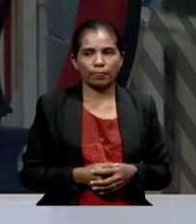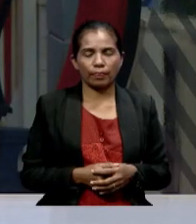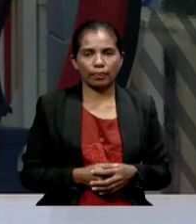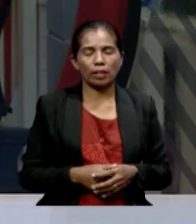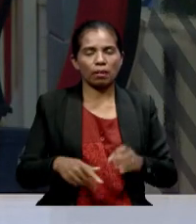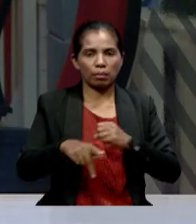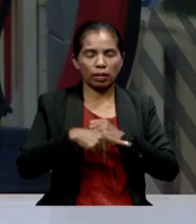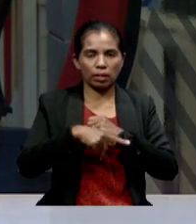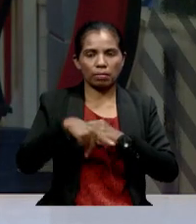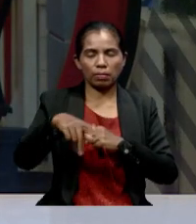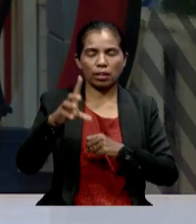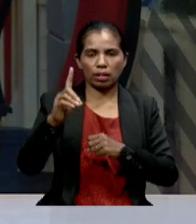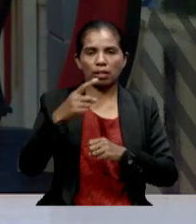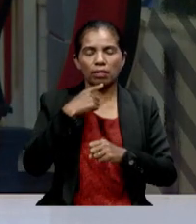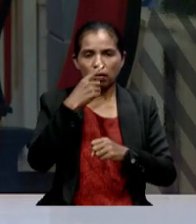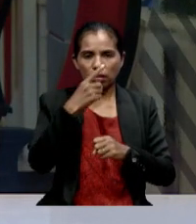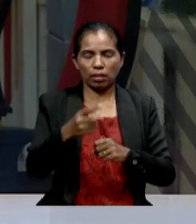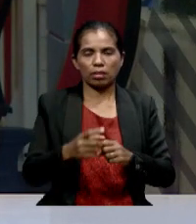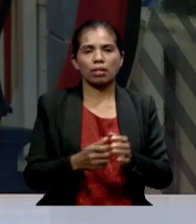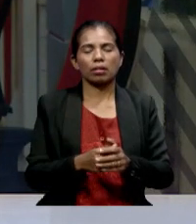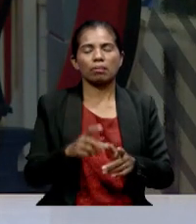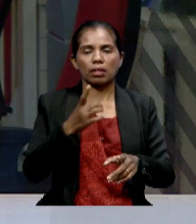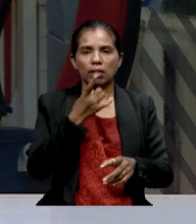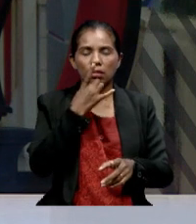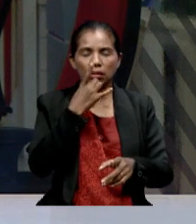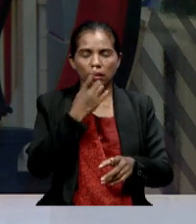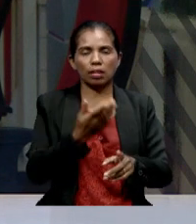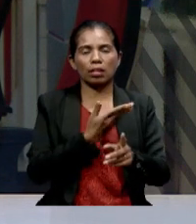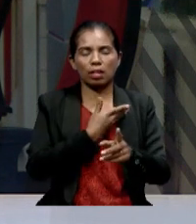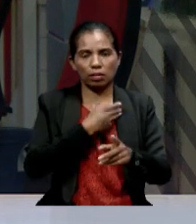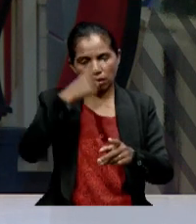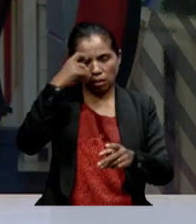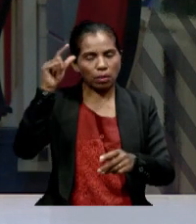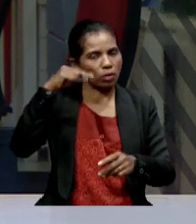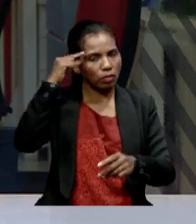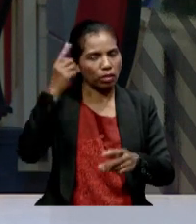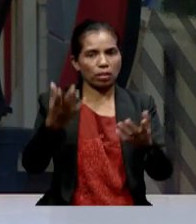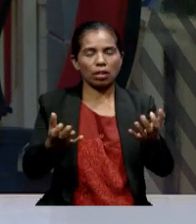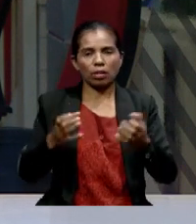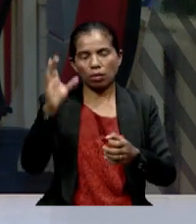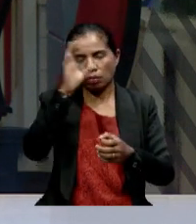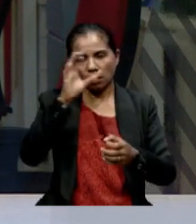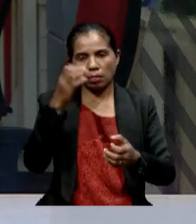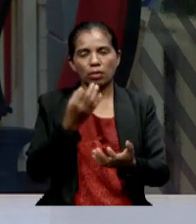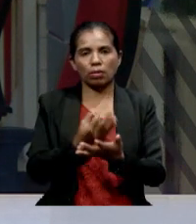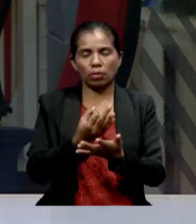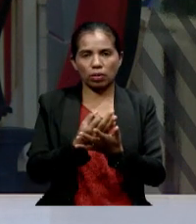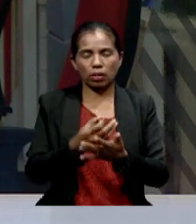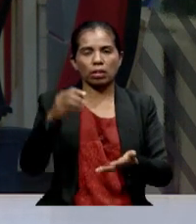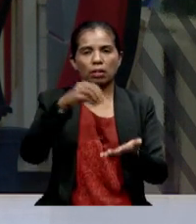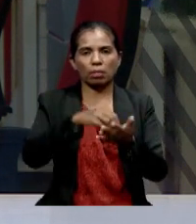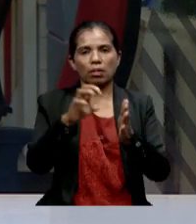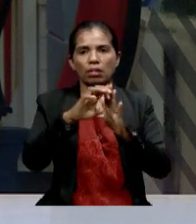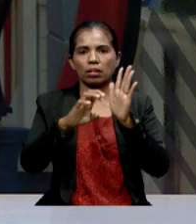Bancada Partido Democrático considera tarifa eletricidade caro, tamba governo hakara buka dete receita ba Estado.